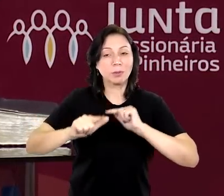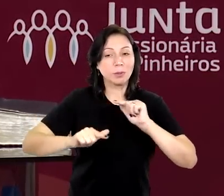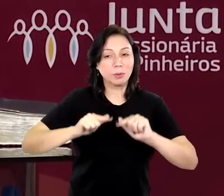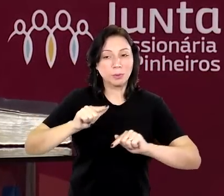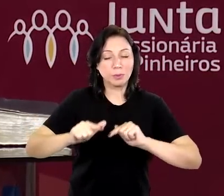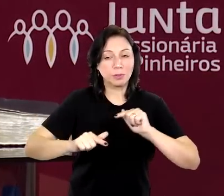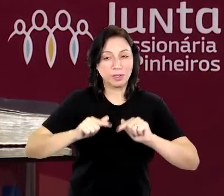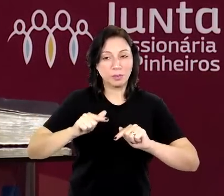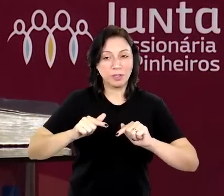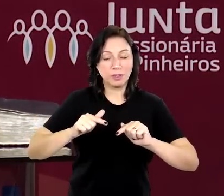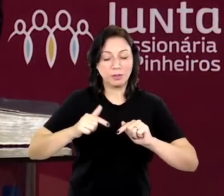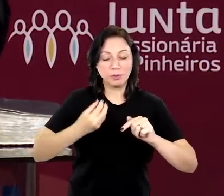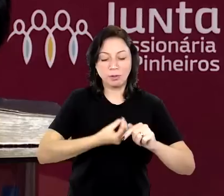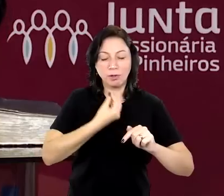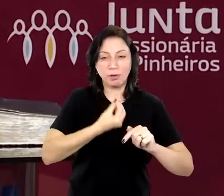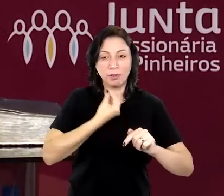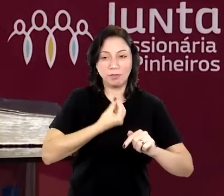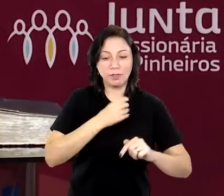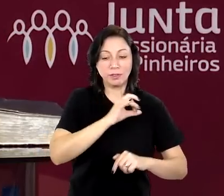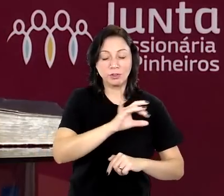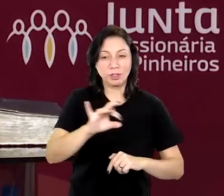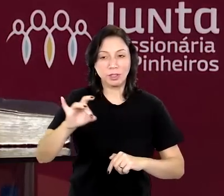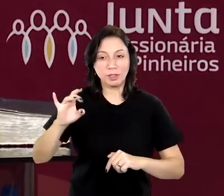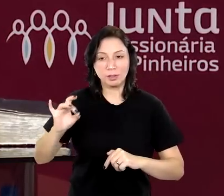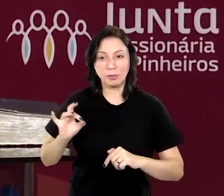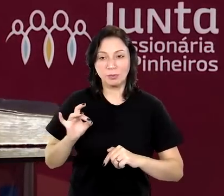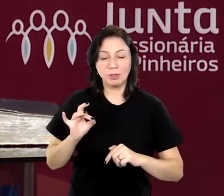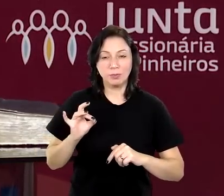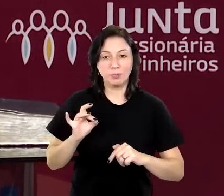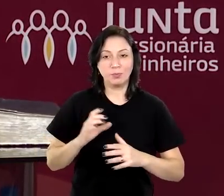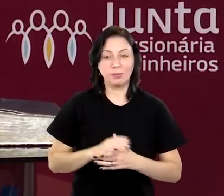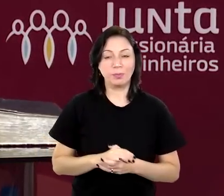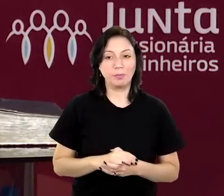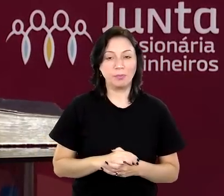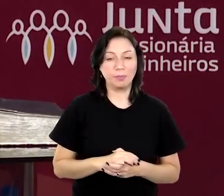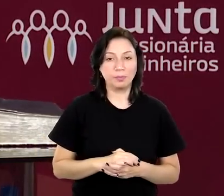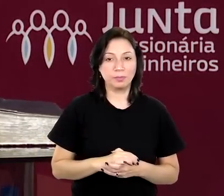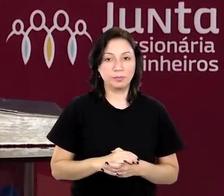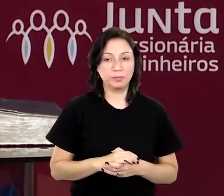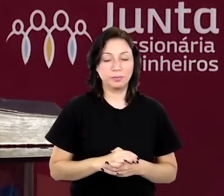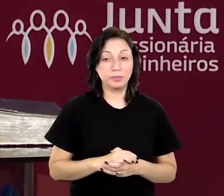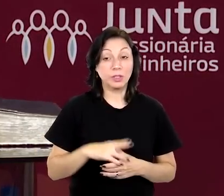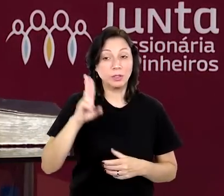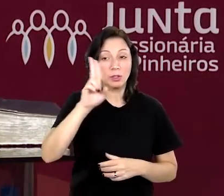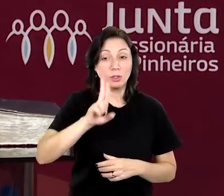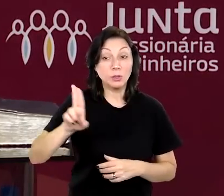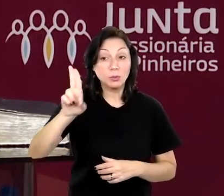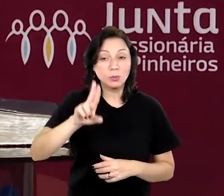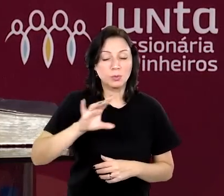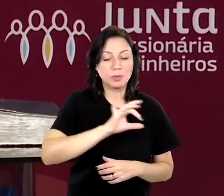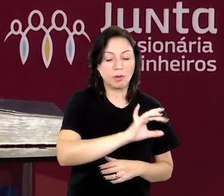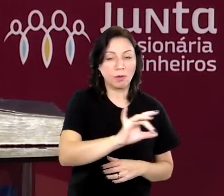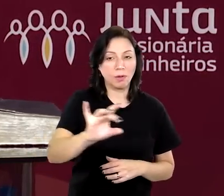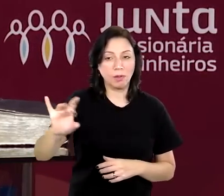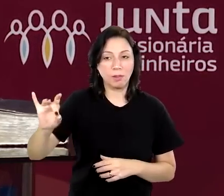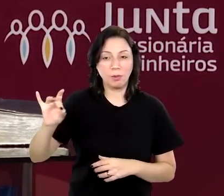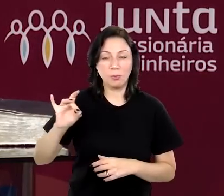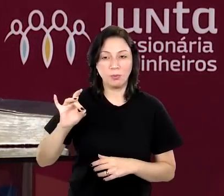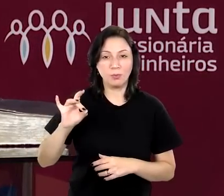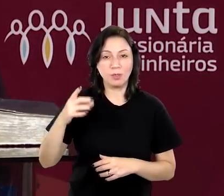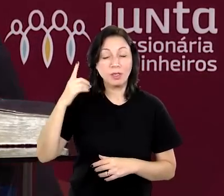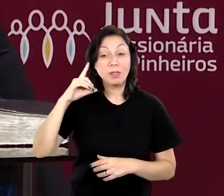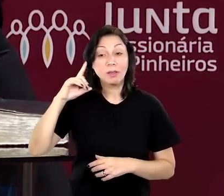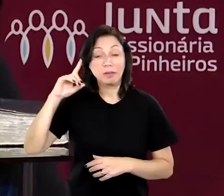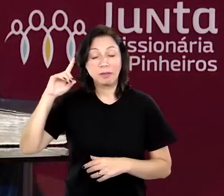Maria simplesmente se colocou. E Deus fez tudo. Deus tratou do coração de José. Deus tratou